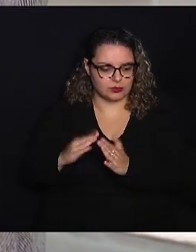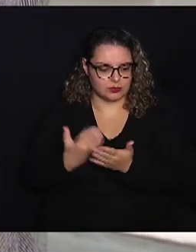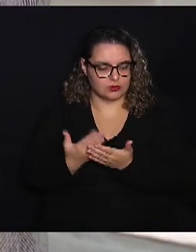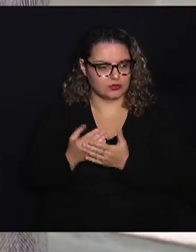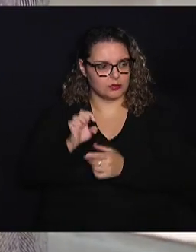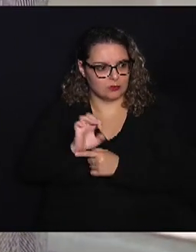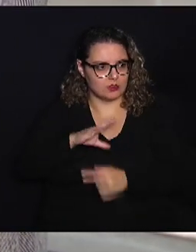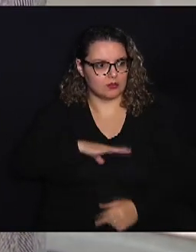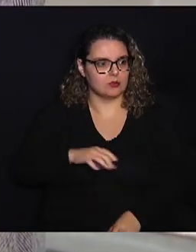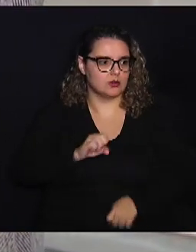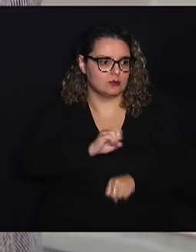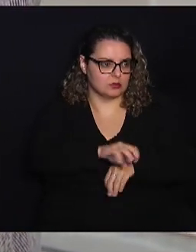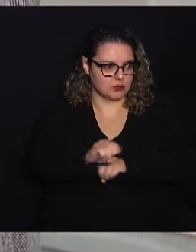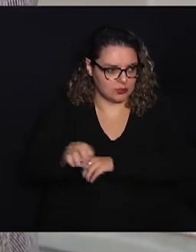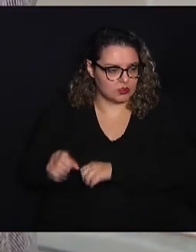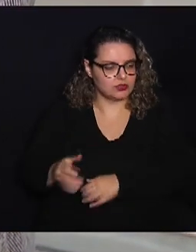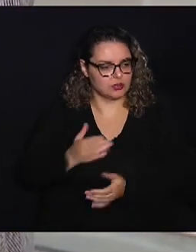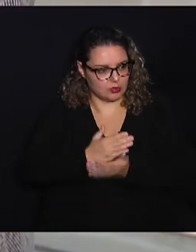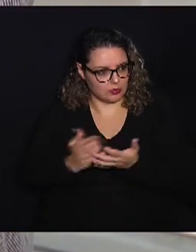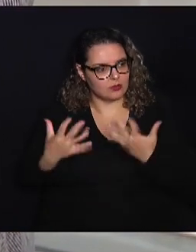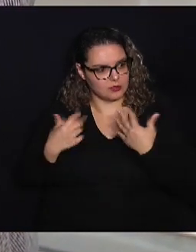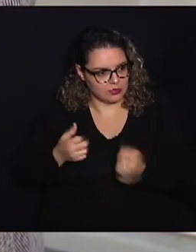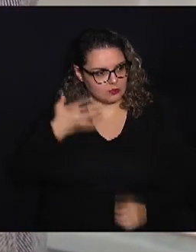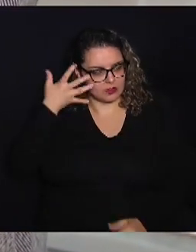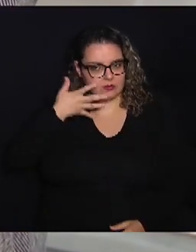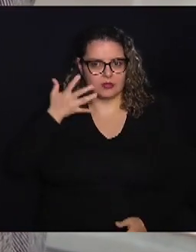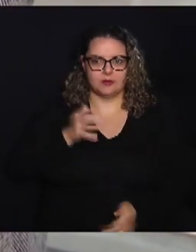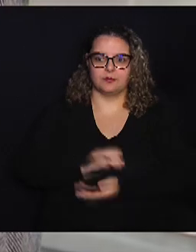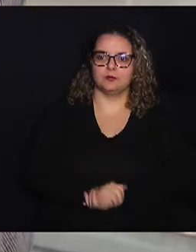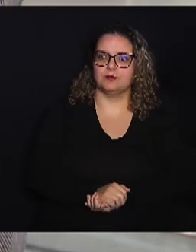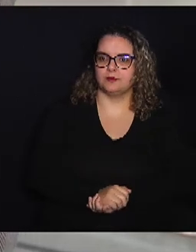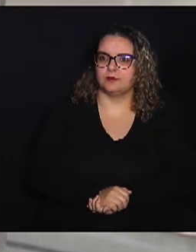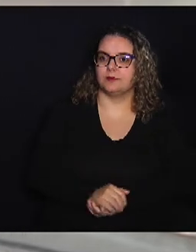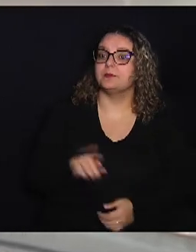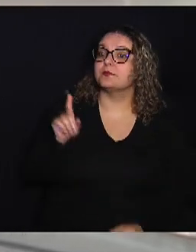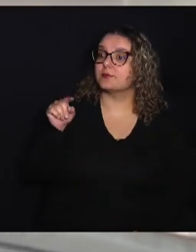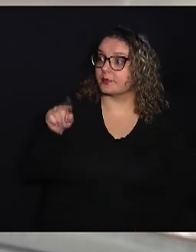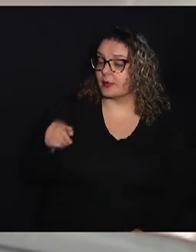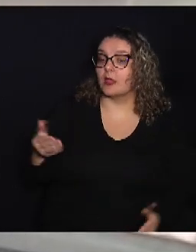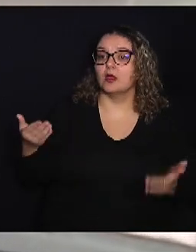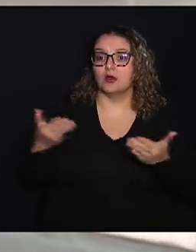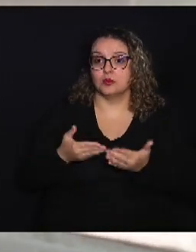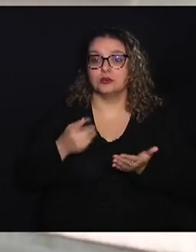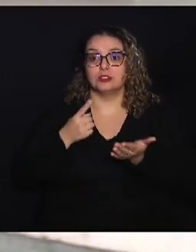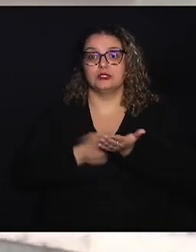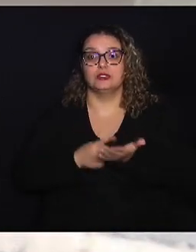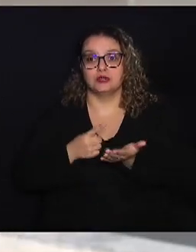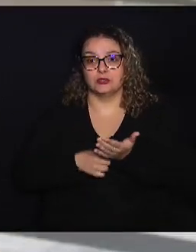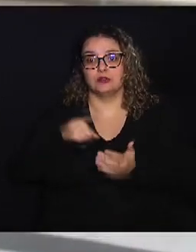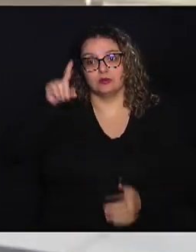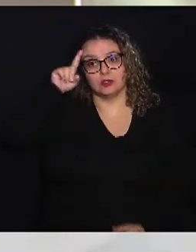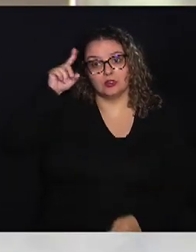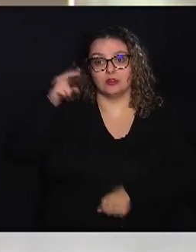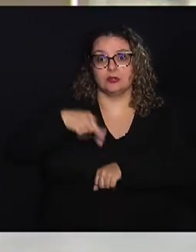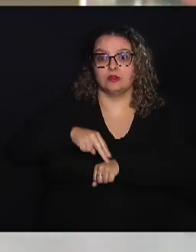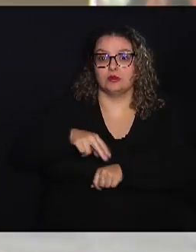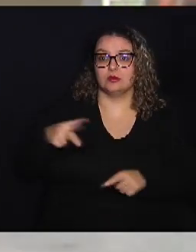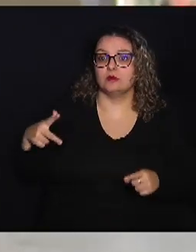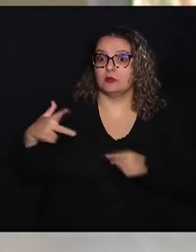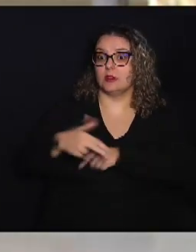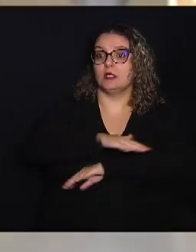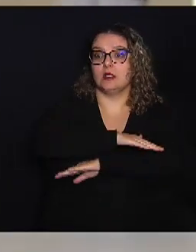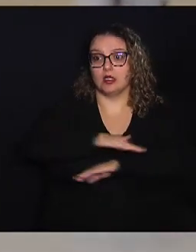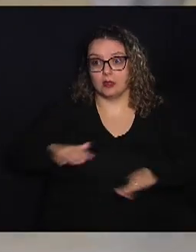e municipais já começaram a receber as palestras? Isso, hoje, para marcar o Dia Nacional de Combate ao Fumo,